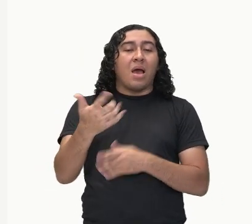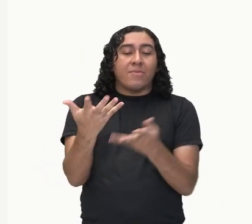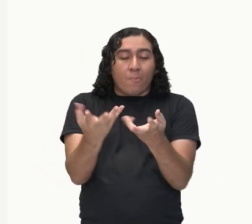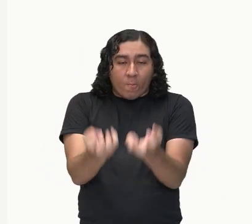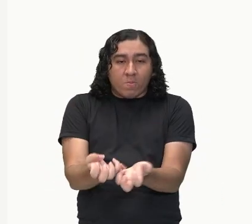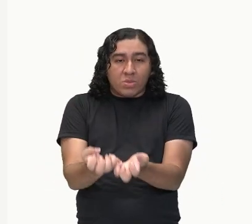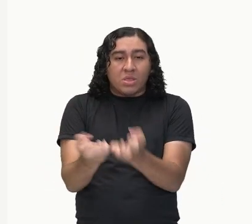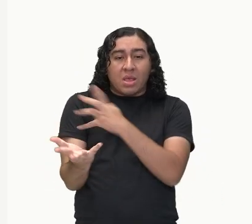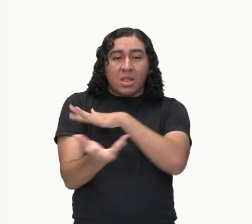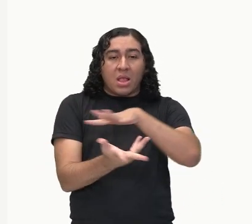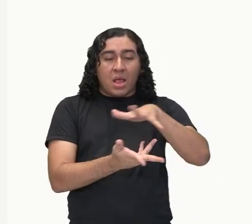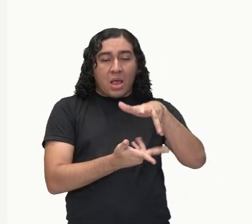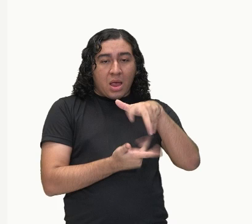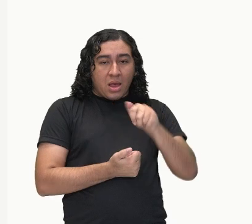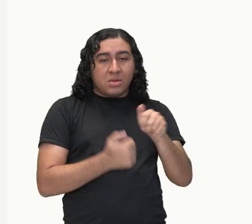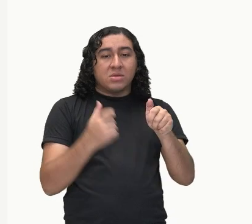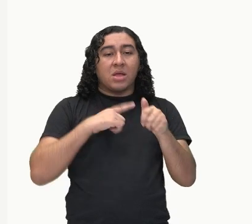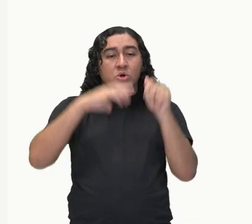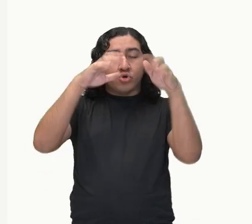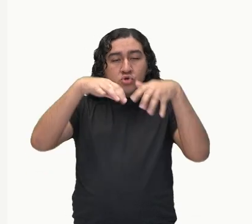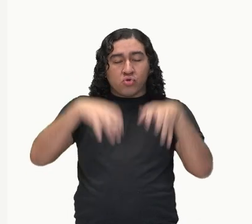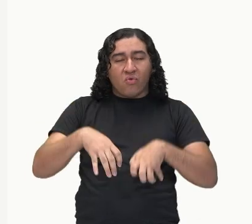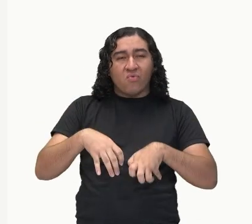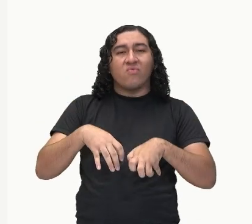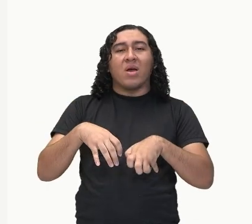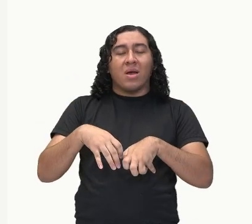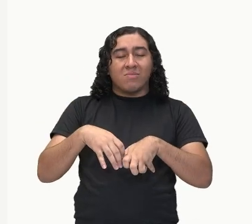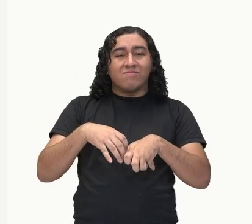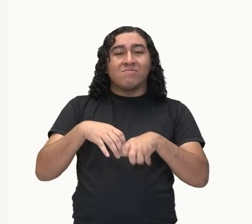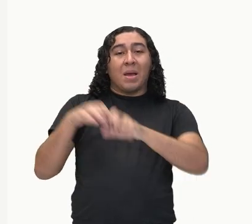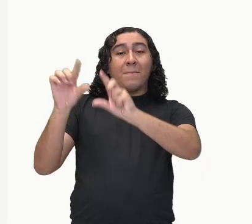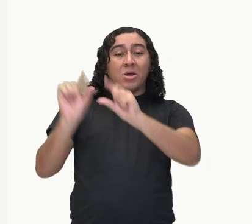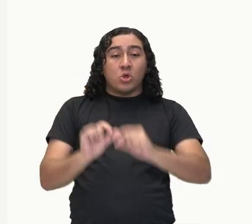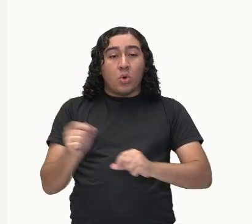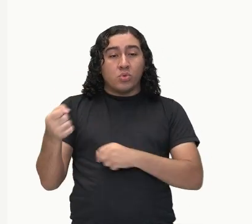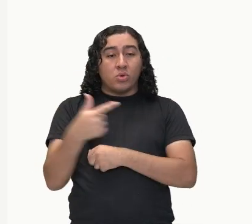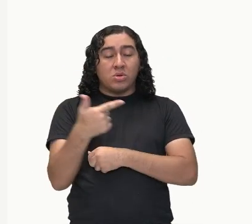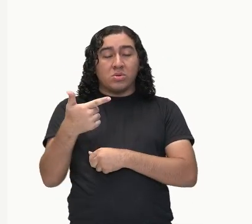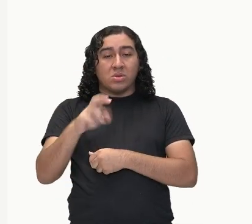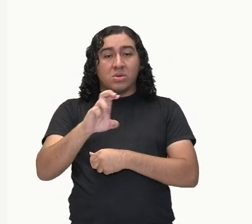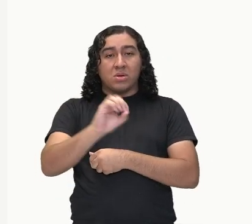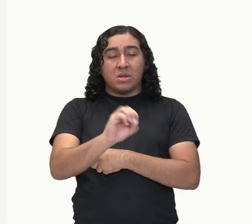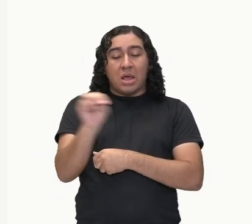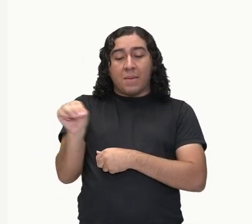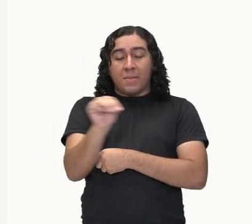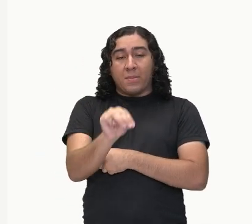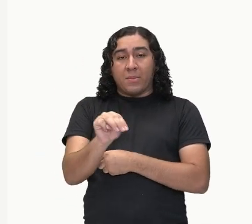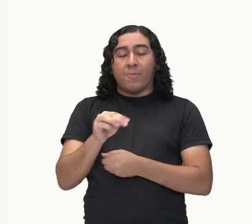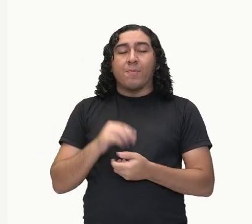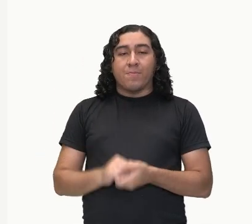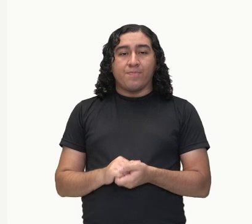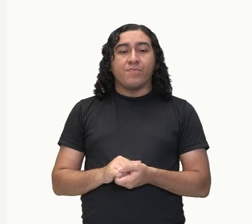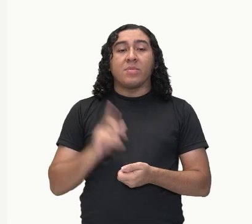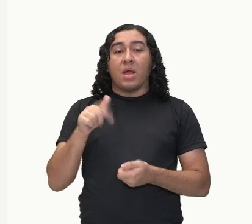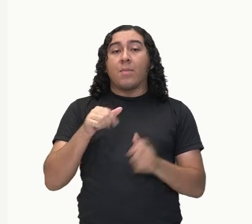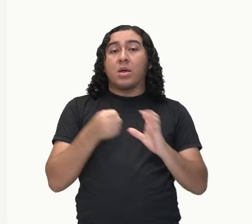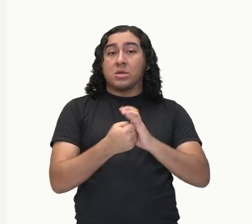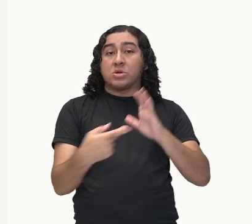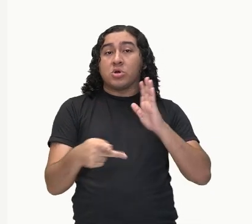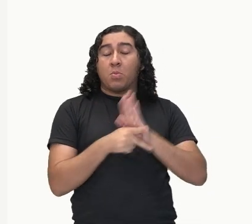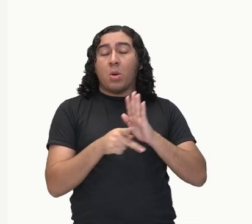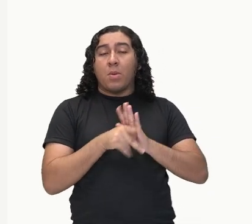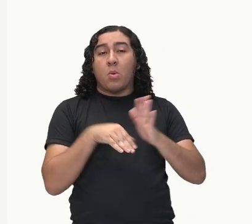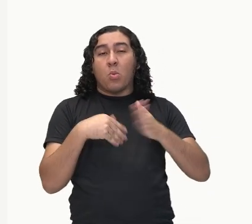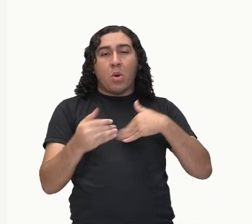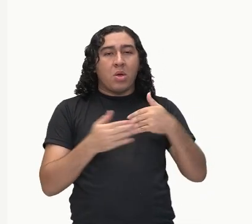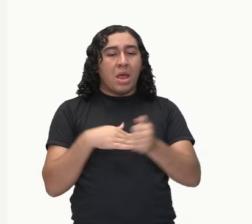com precipitação anual inferior a 250 milímetros, tá? Isso aí é uma característica de qualquer